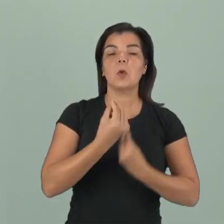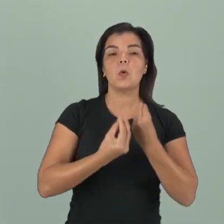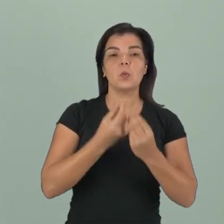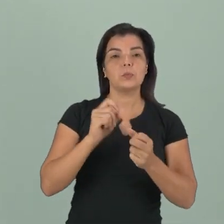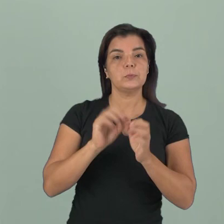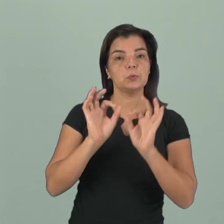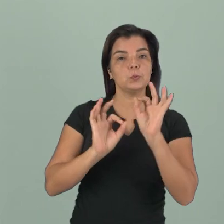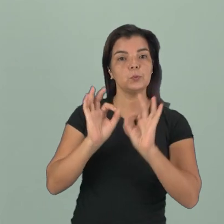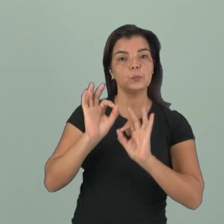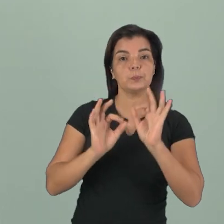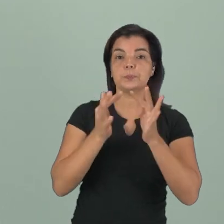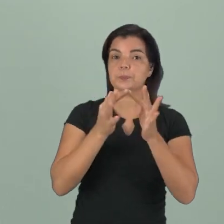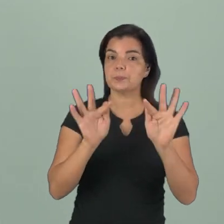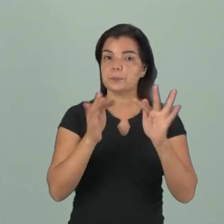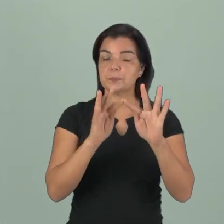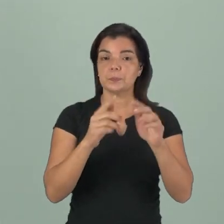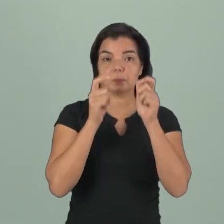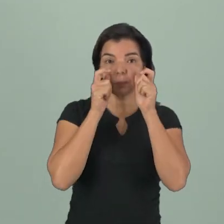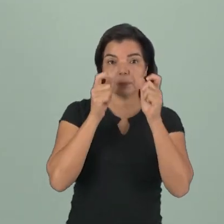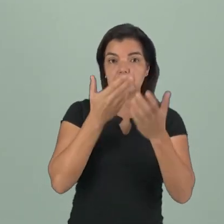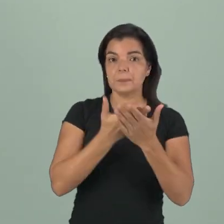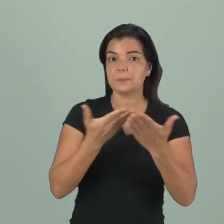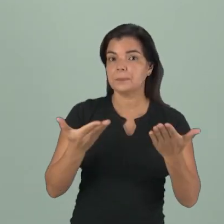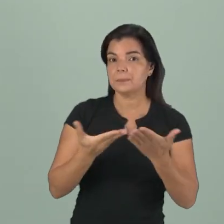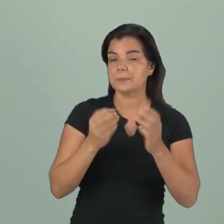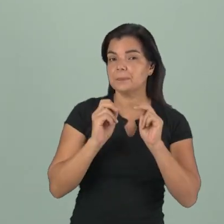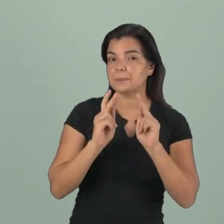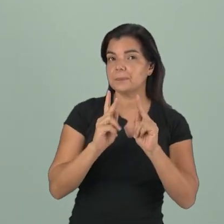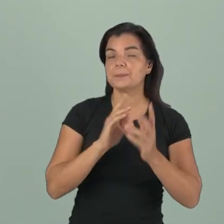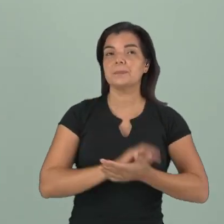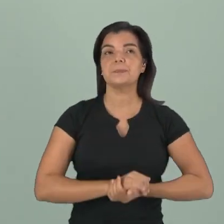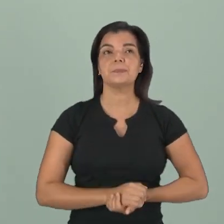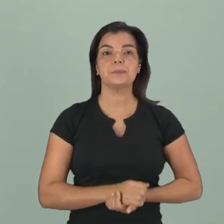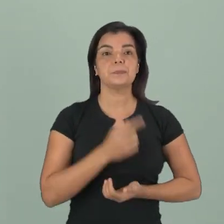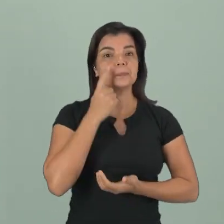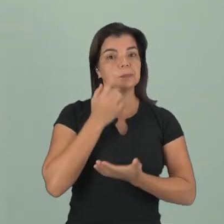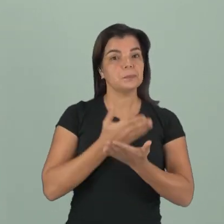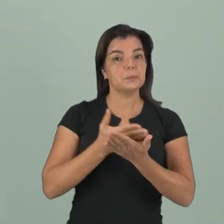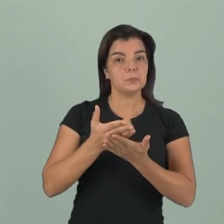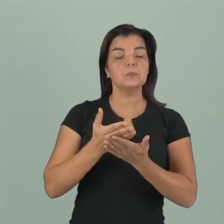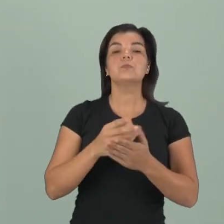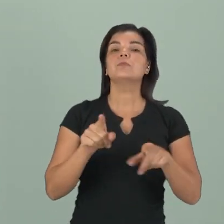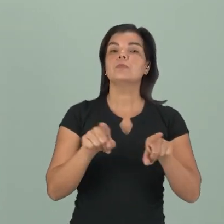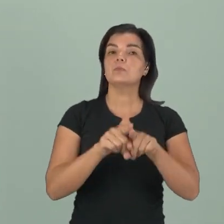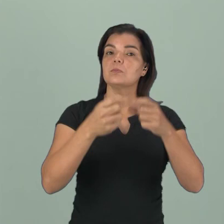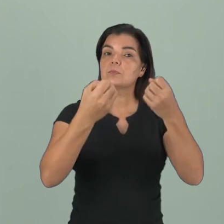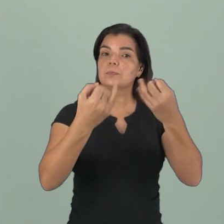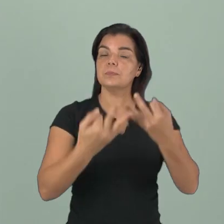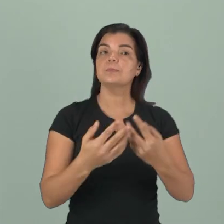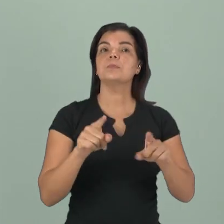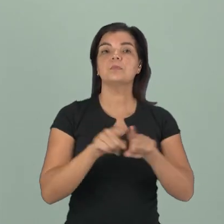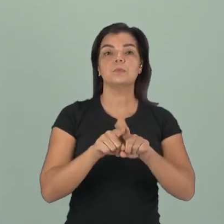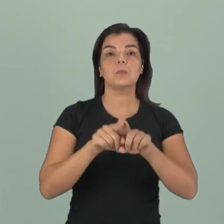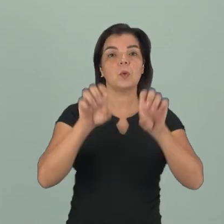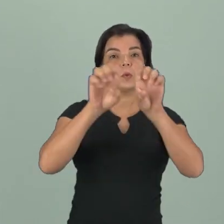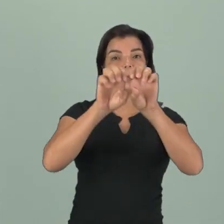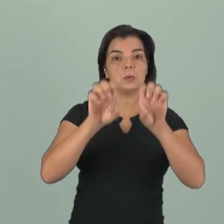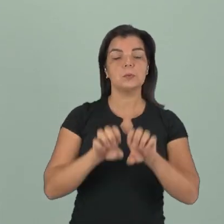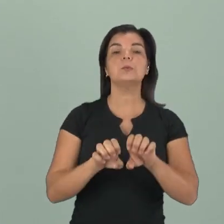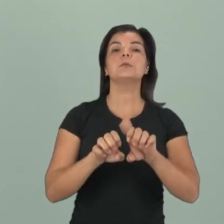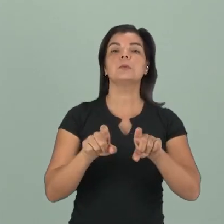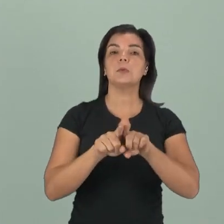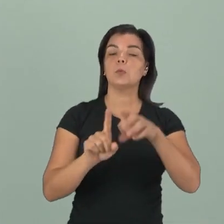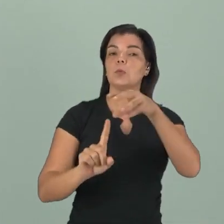frases, enfim. Fiquem bem atentos à nossa aula de hoje, ok? Então vamos lá. Para iniciar, vamos falar um pouquinho sobre a estrutura e